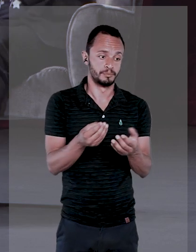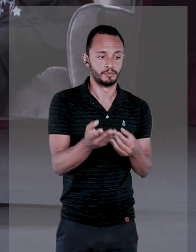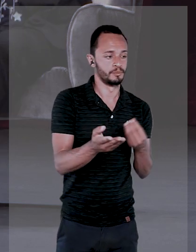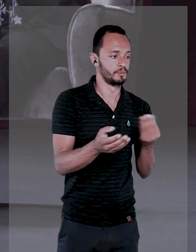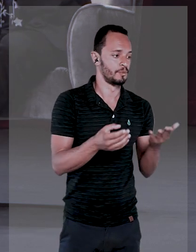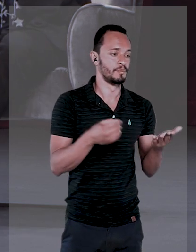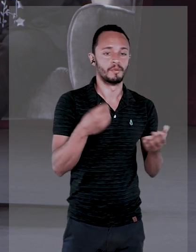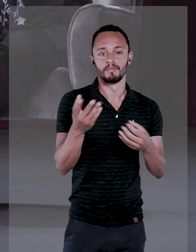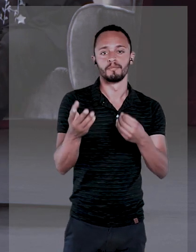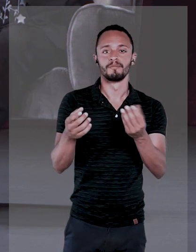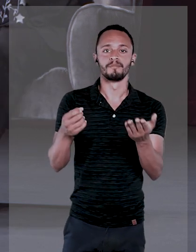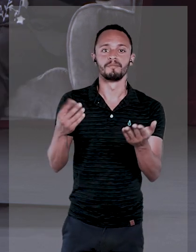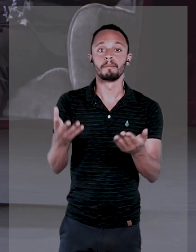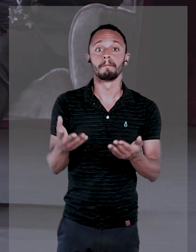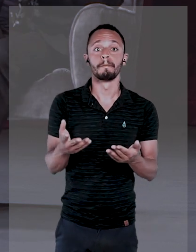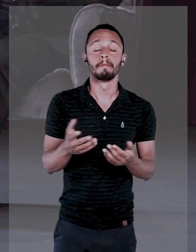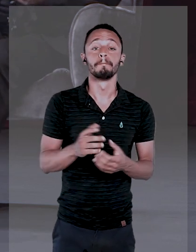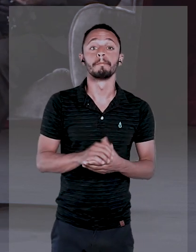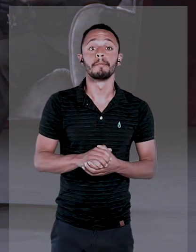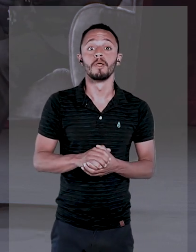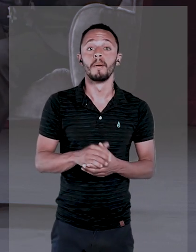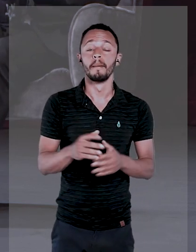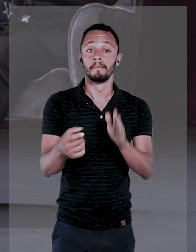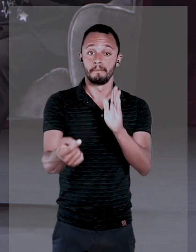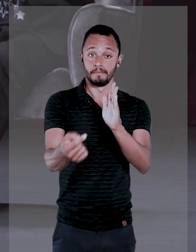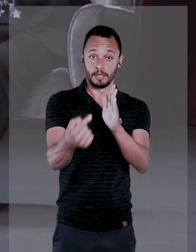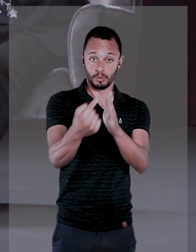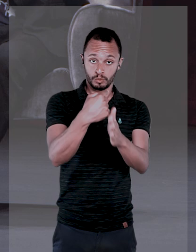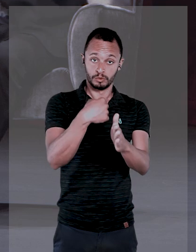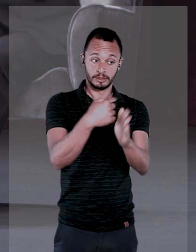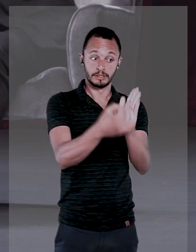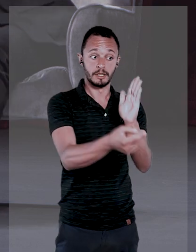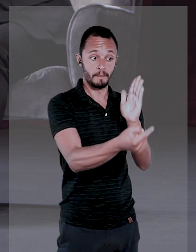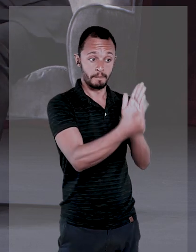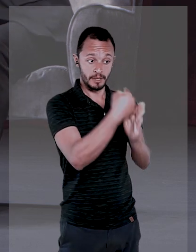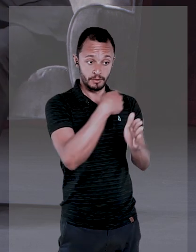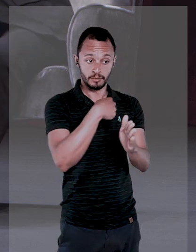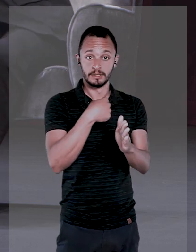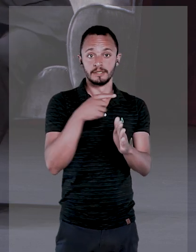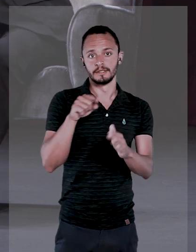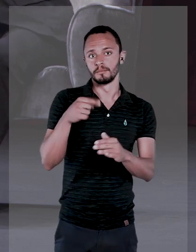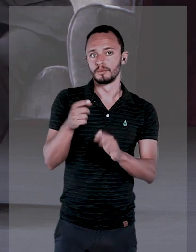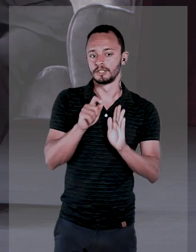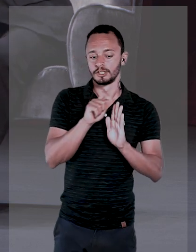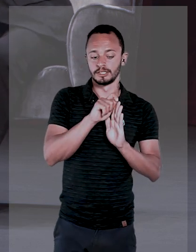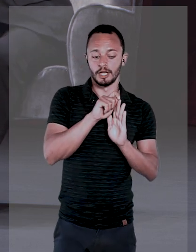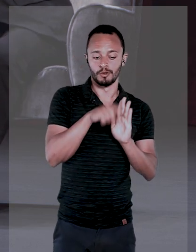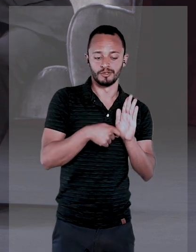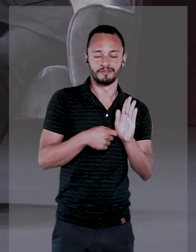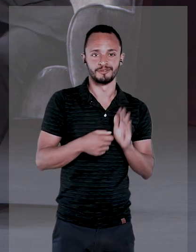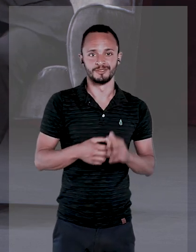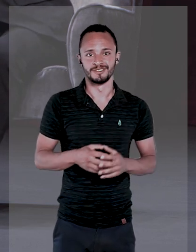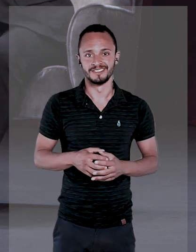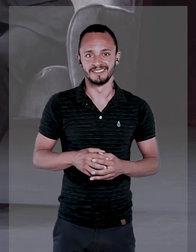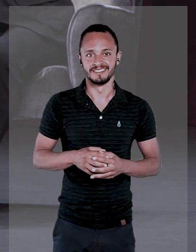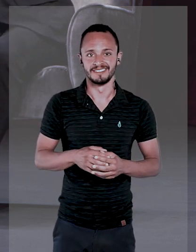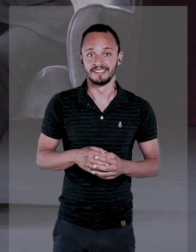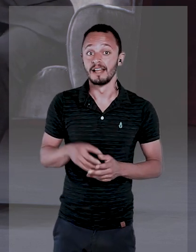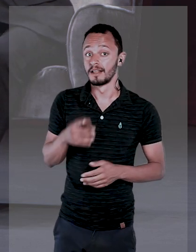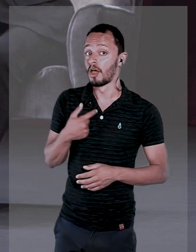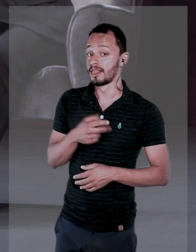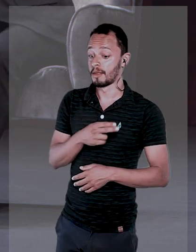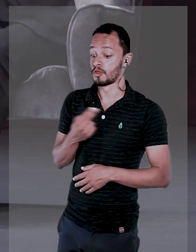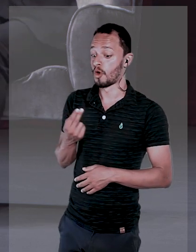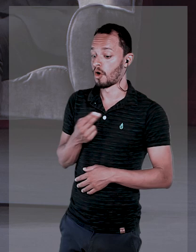coiso. Senão... Tentei, né? Vocês perceberam, né? Gente, vamos fazer 2 ou 3 perguntas do Paulo, da plateia para a gente ir para